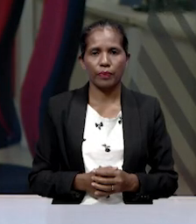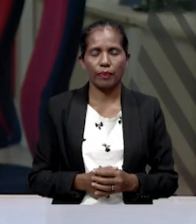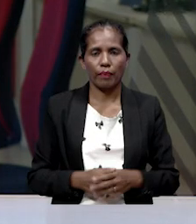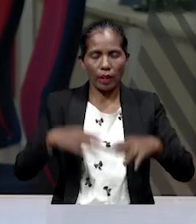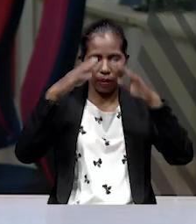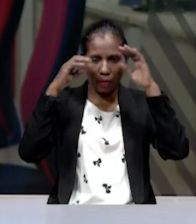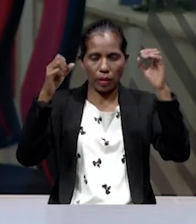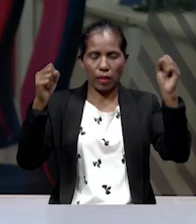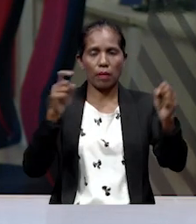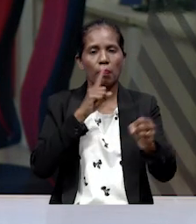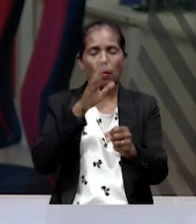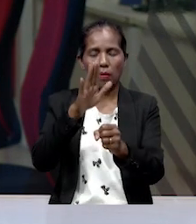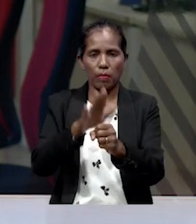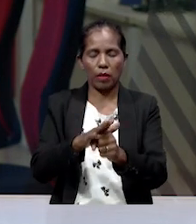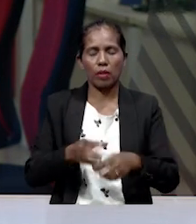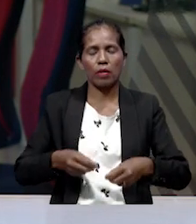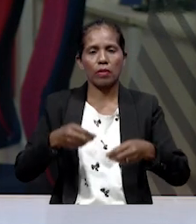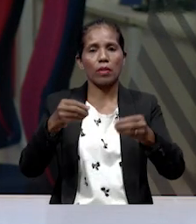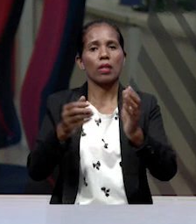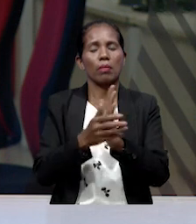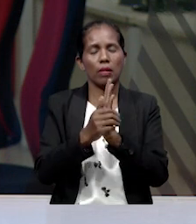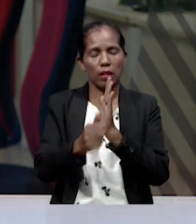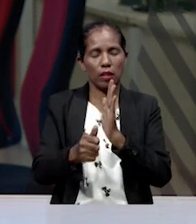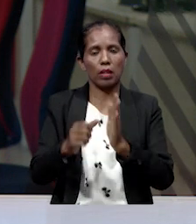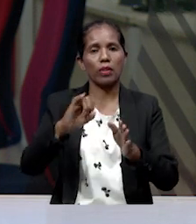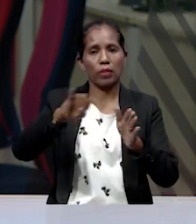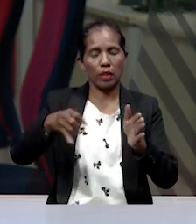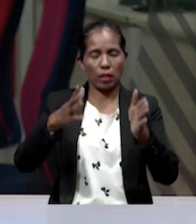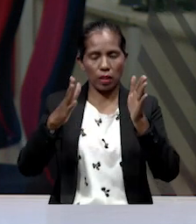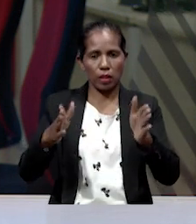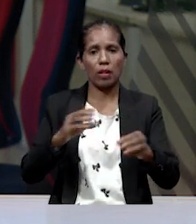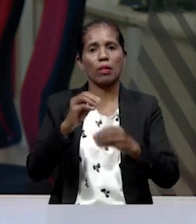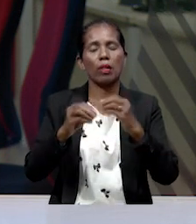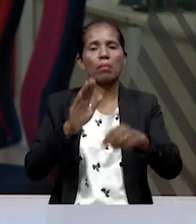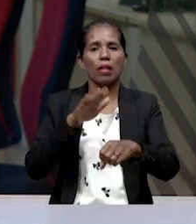Presidente da República promete se capacita jornalista Sira e a área língua.